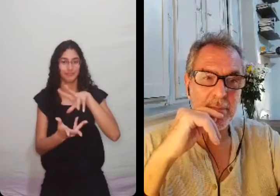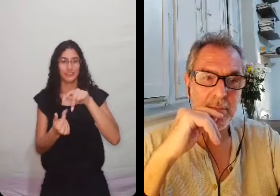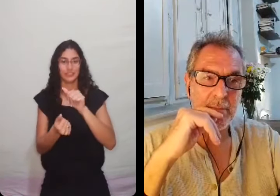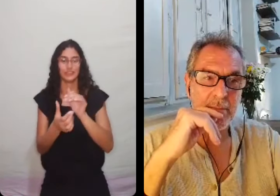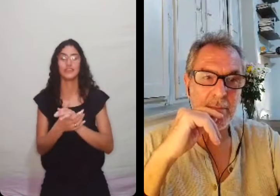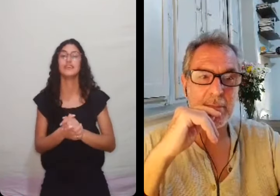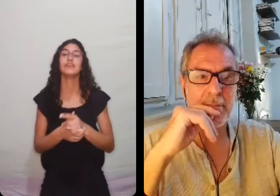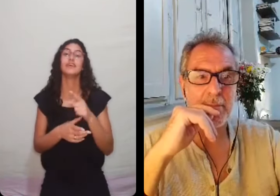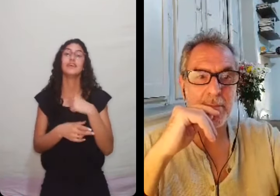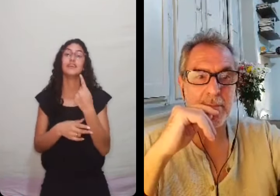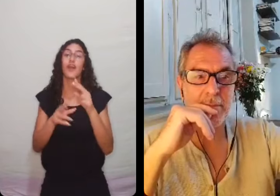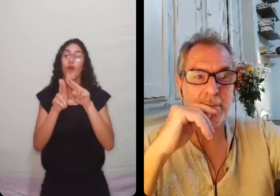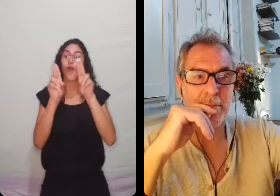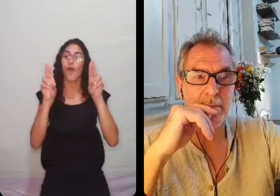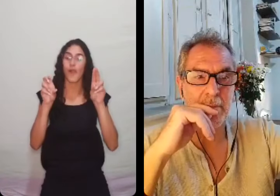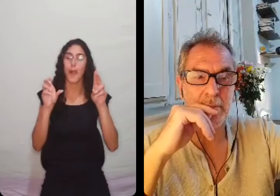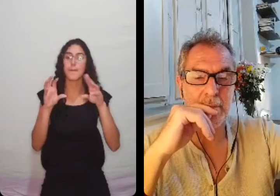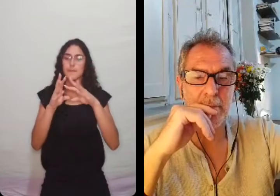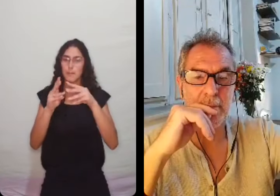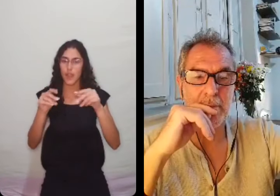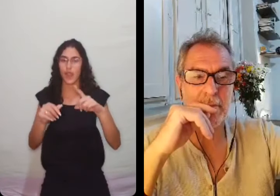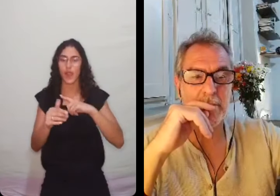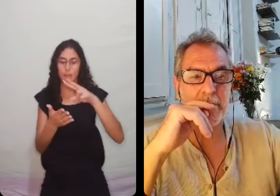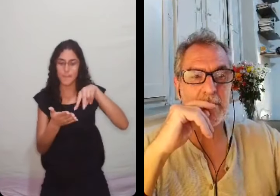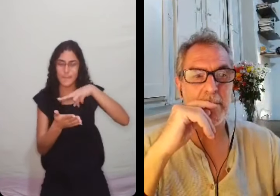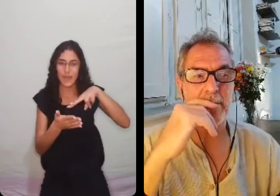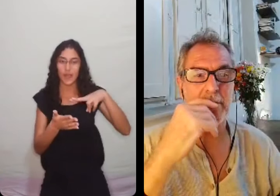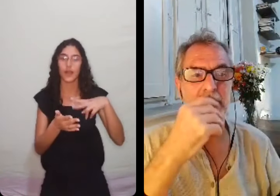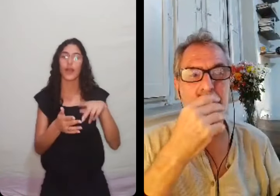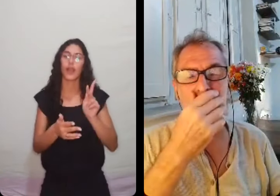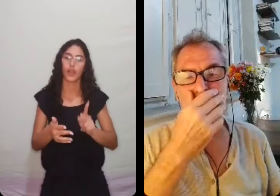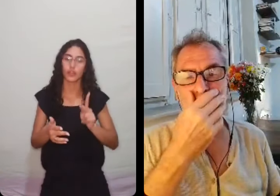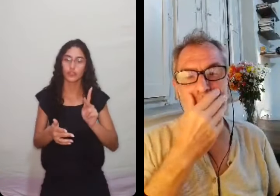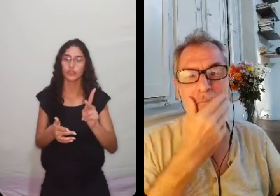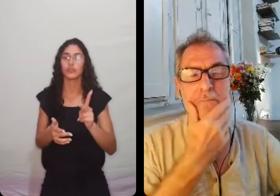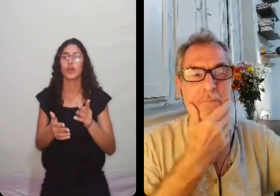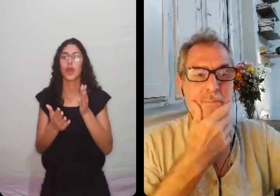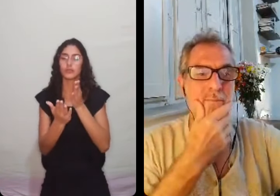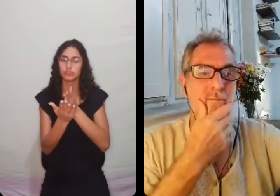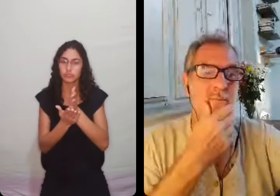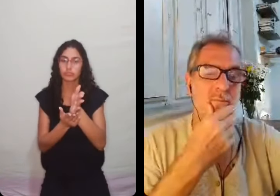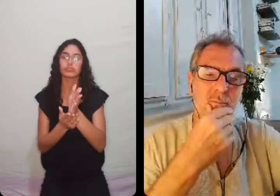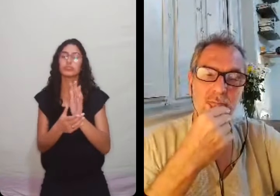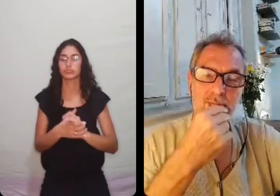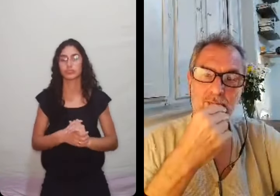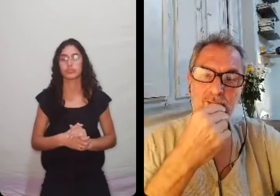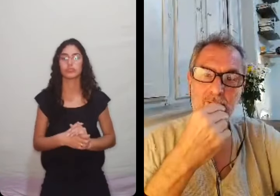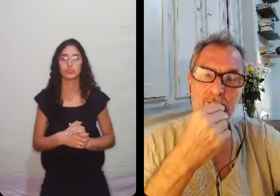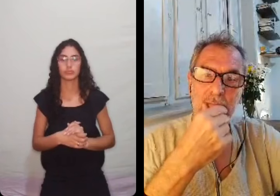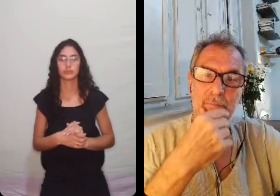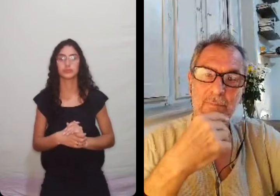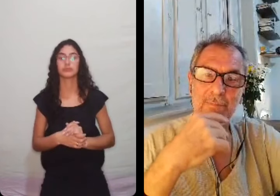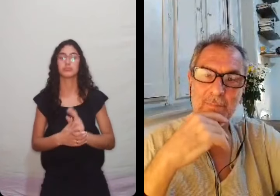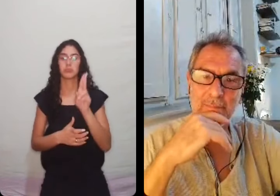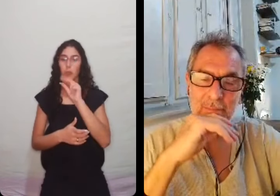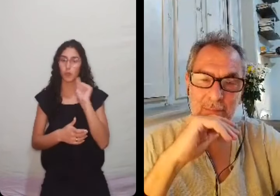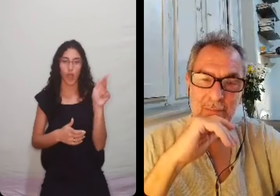desse solo vai seguindo por esse caminho. Uau, que incrível!